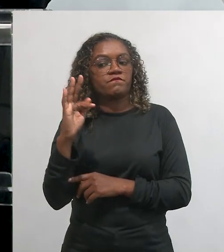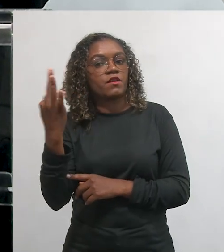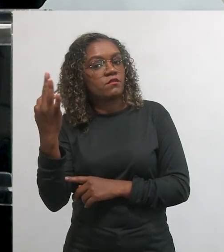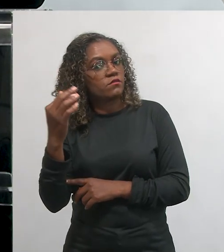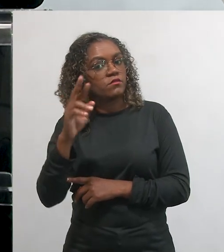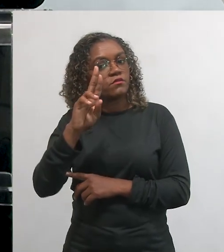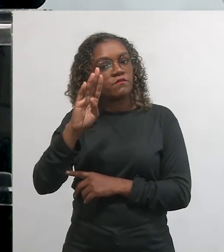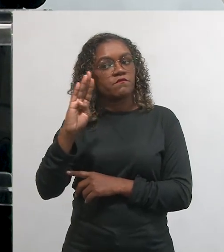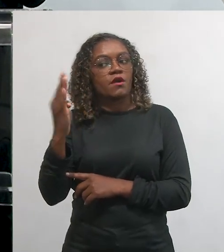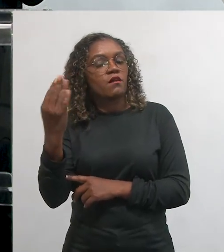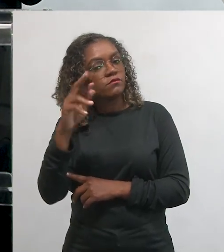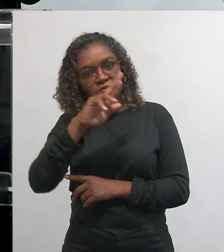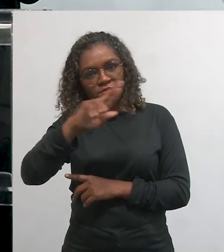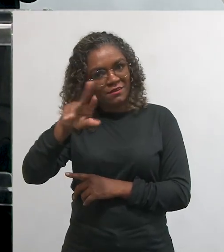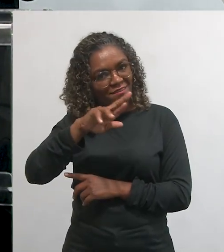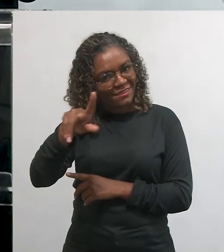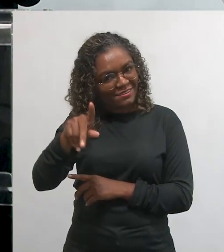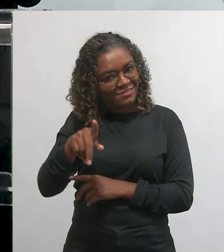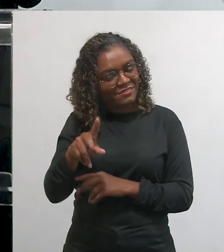como artifício,